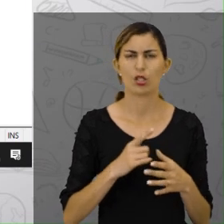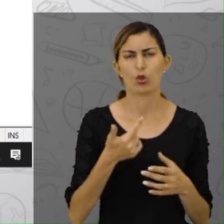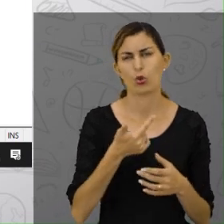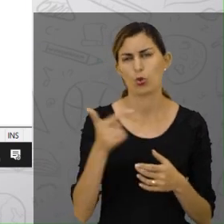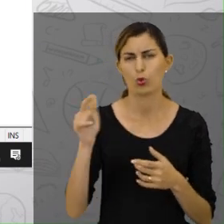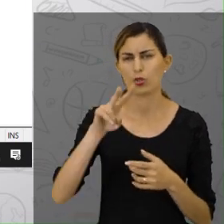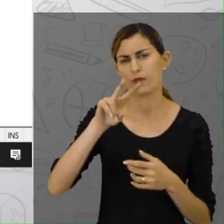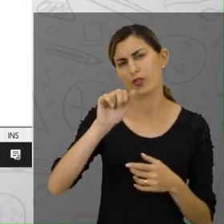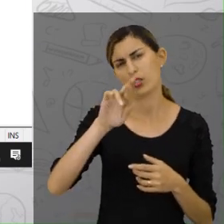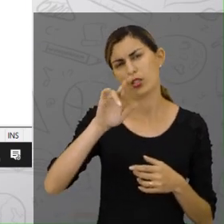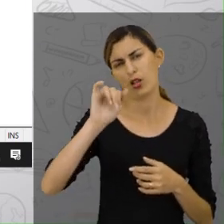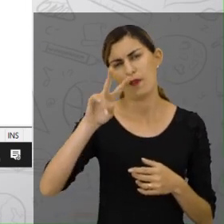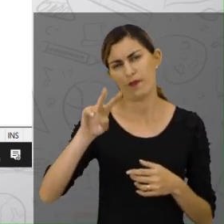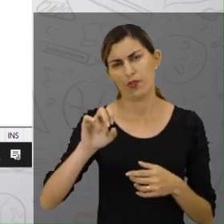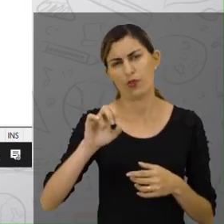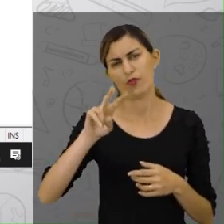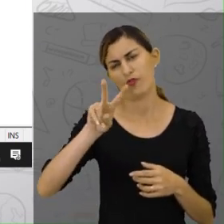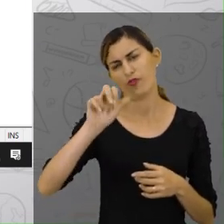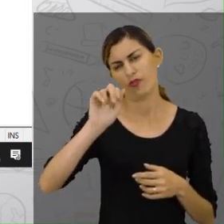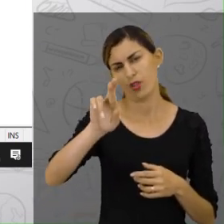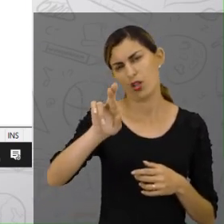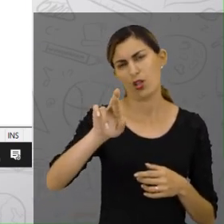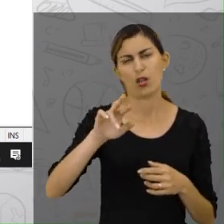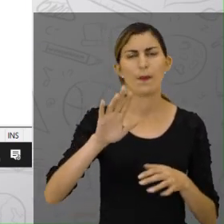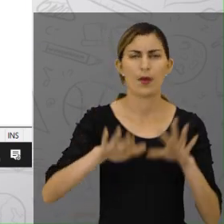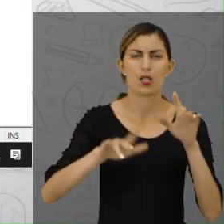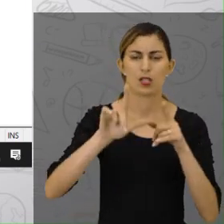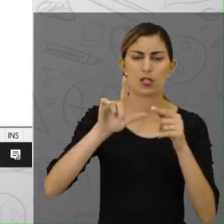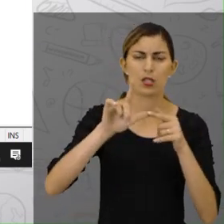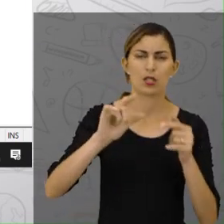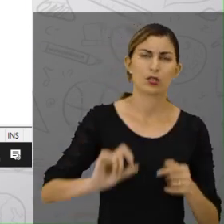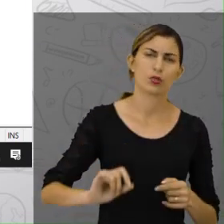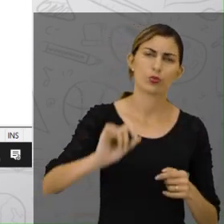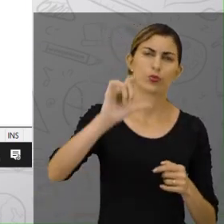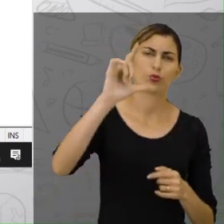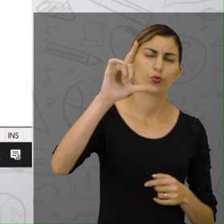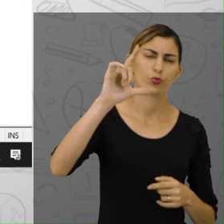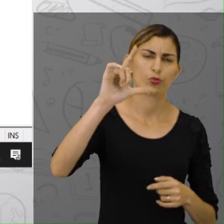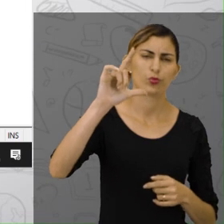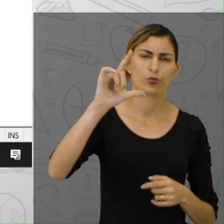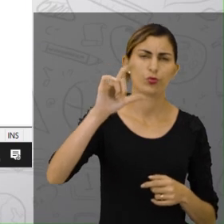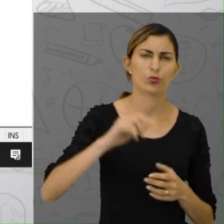existe uma outra variável chamada var, porém com a letra maiúscula.